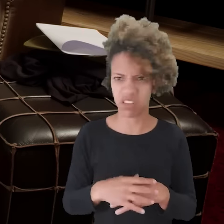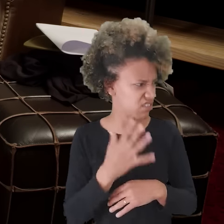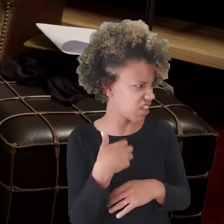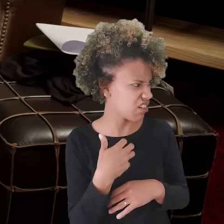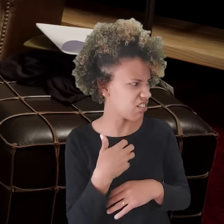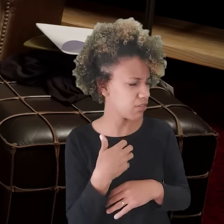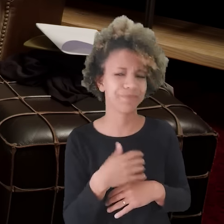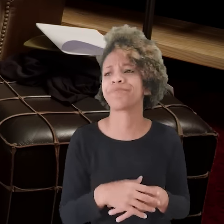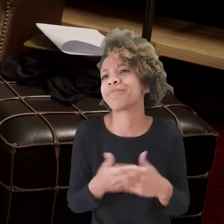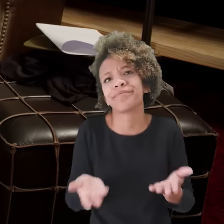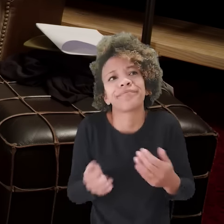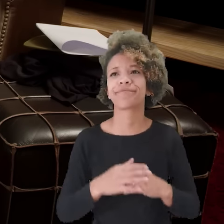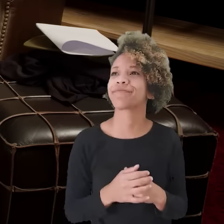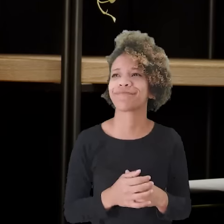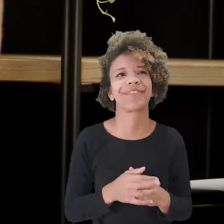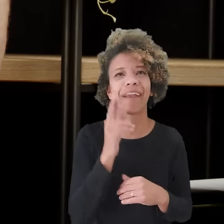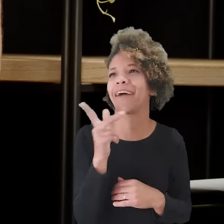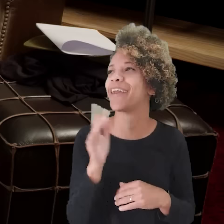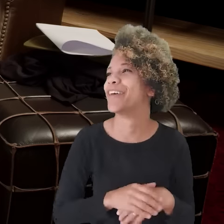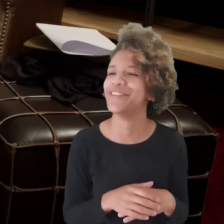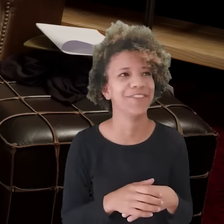sério Ah cara